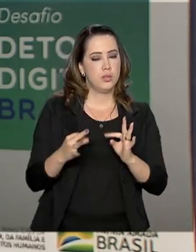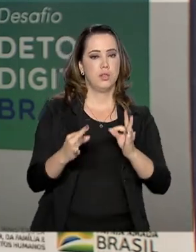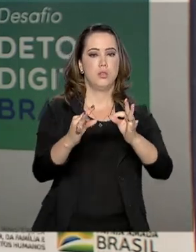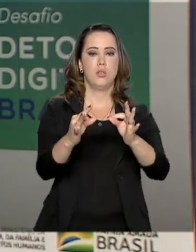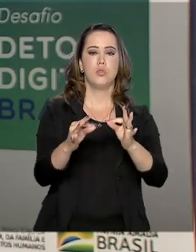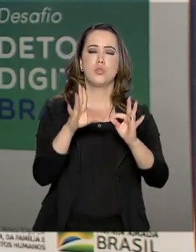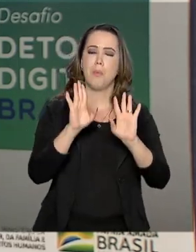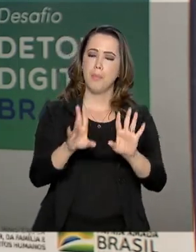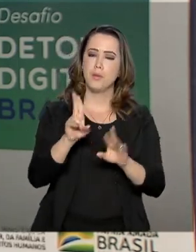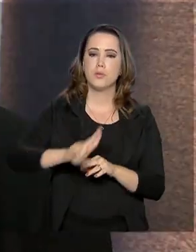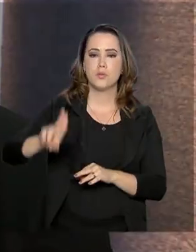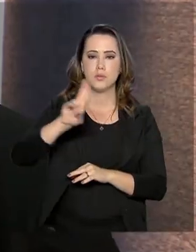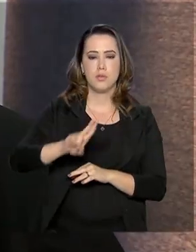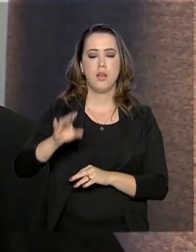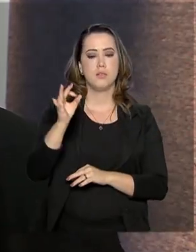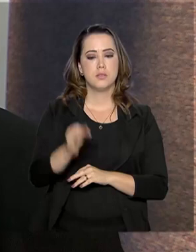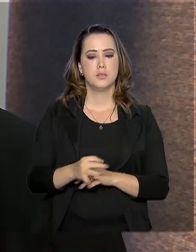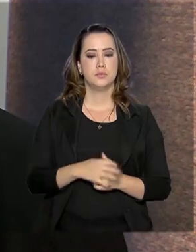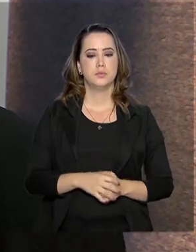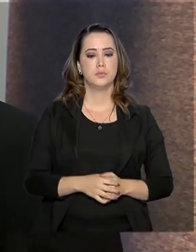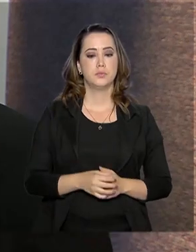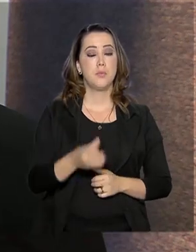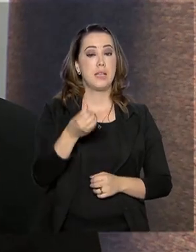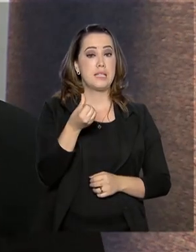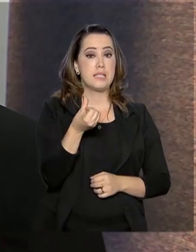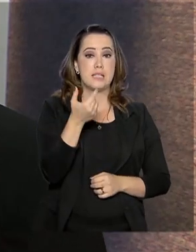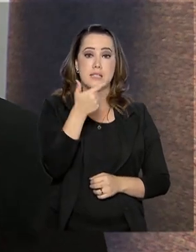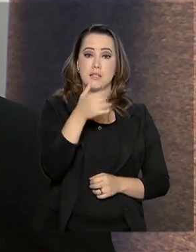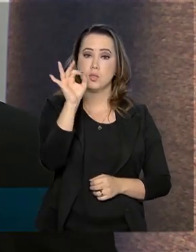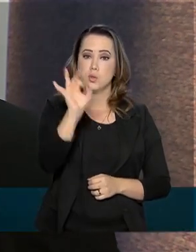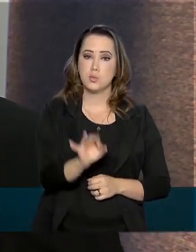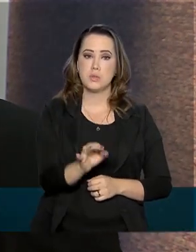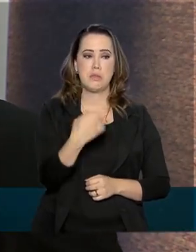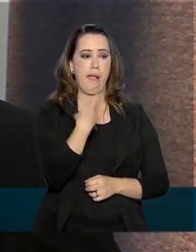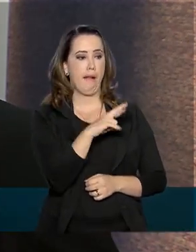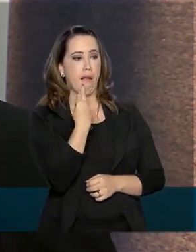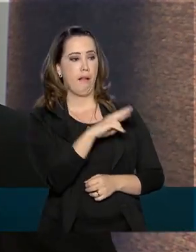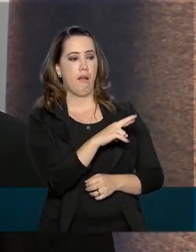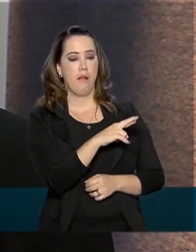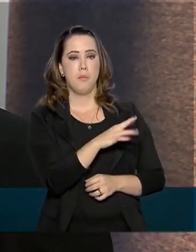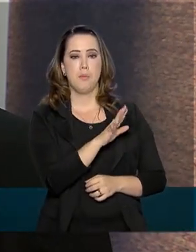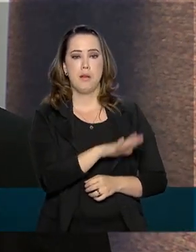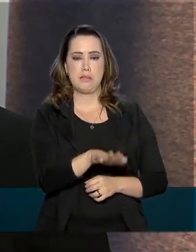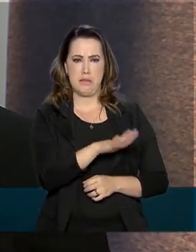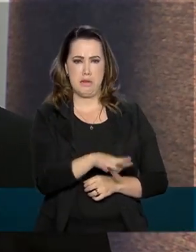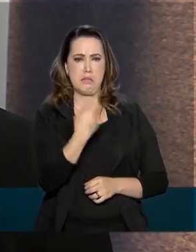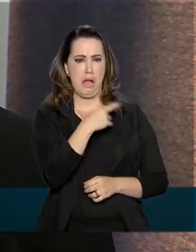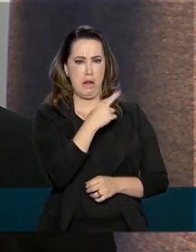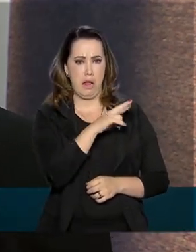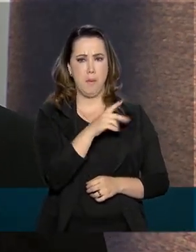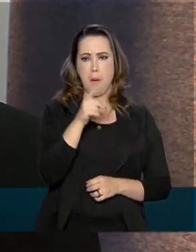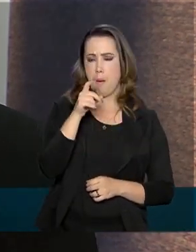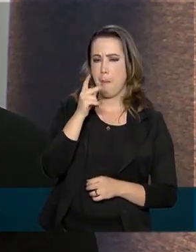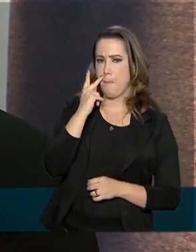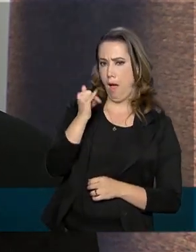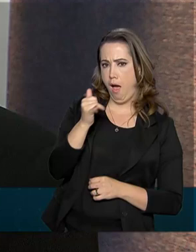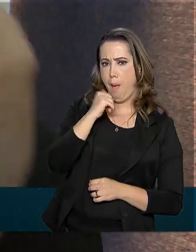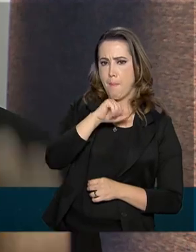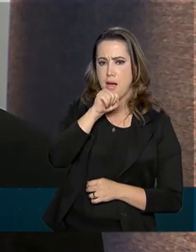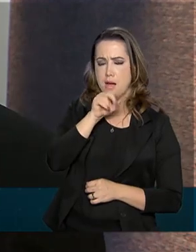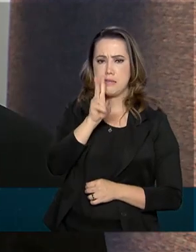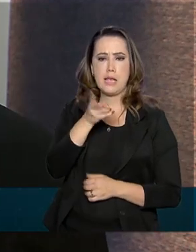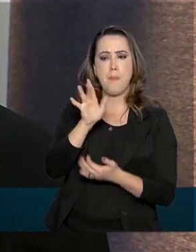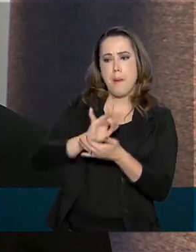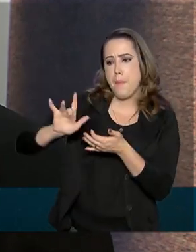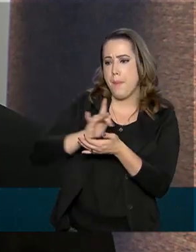de forma inteligente. 62% das crianças reclamam que os pais ficam demais no celular, os pais ficam